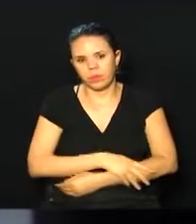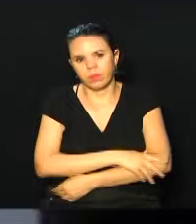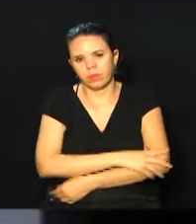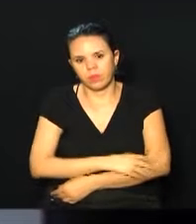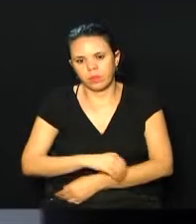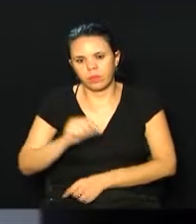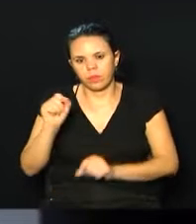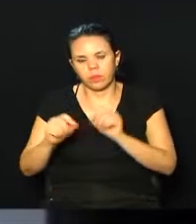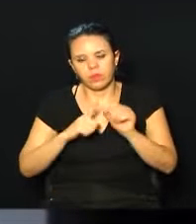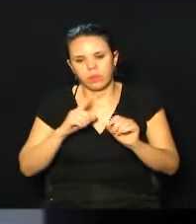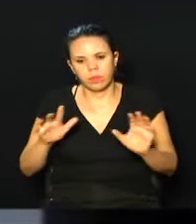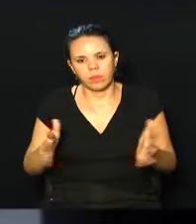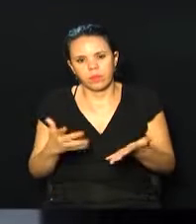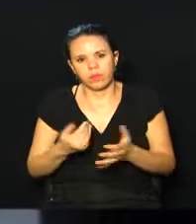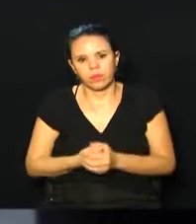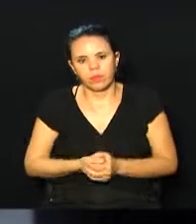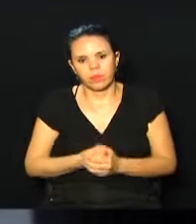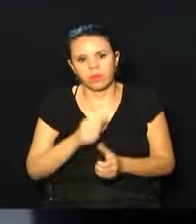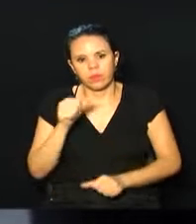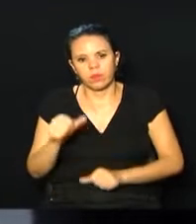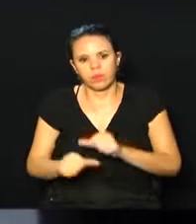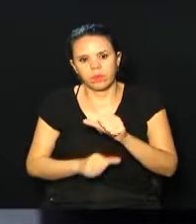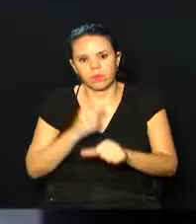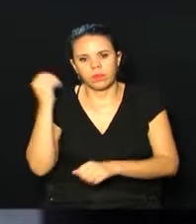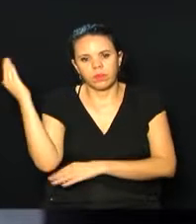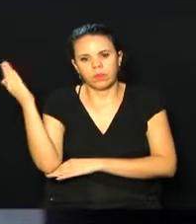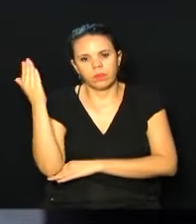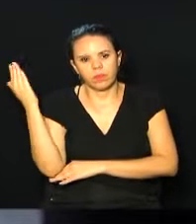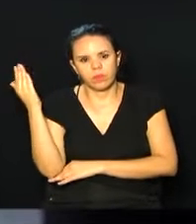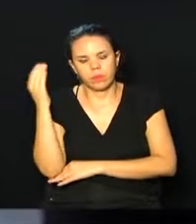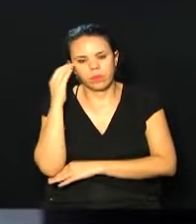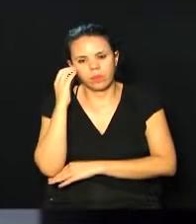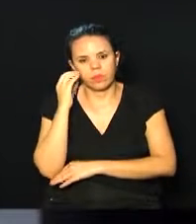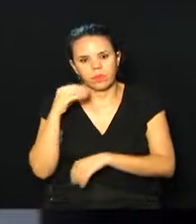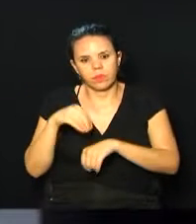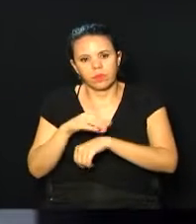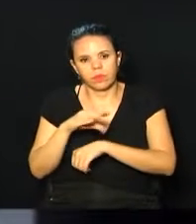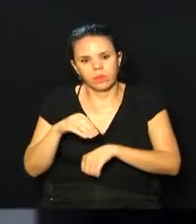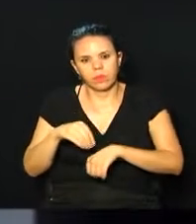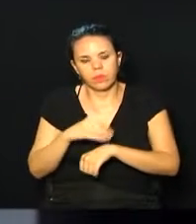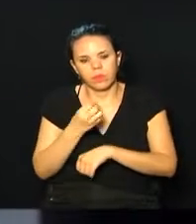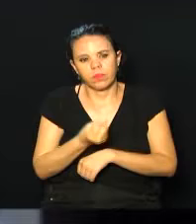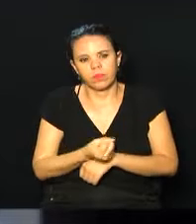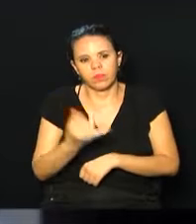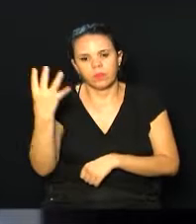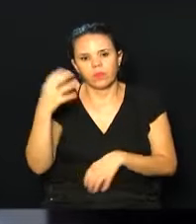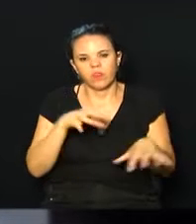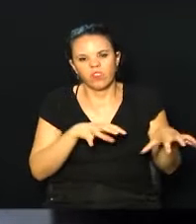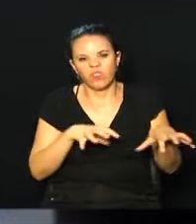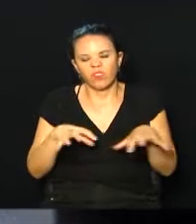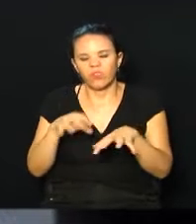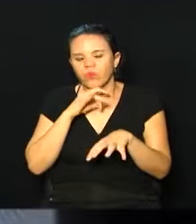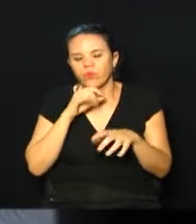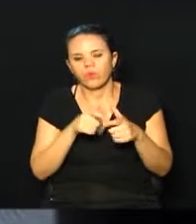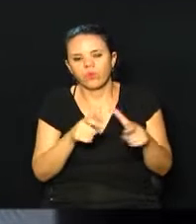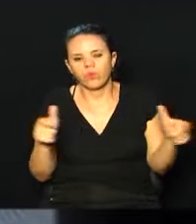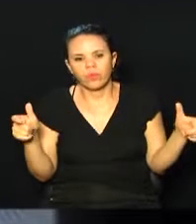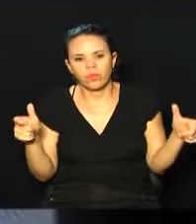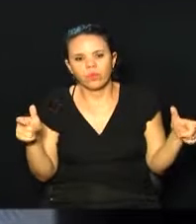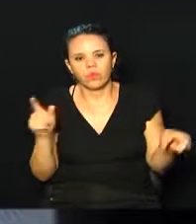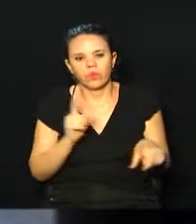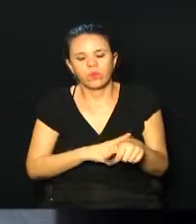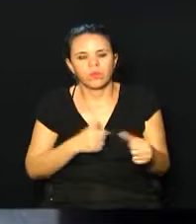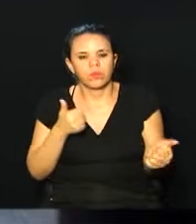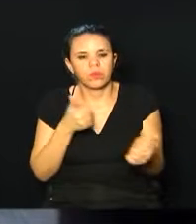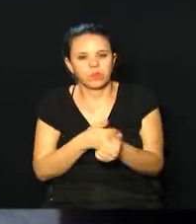tem provocado essa mudança climática está trazendo quantidade de chuvas muito grandes num curto espaço